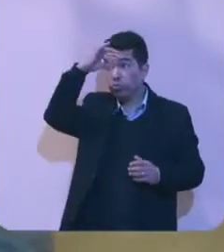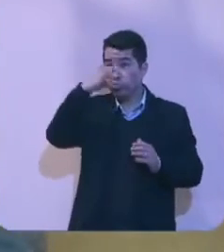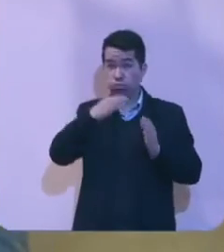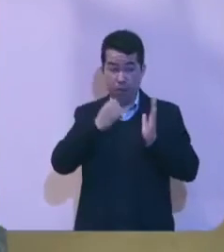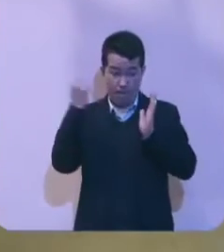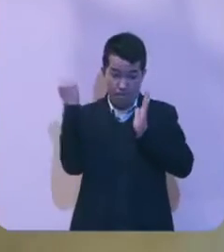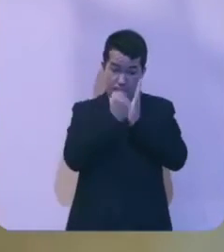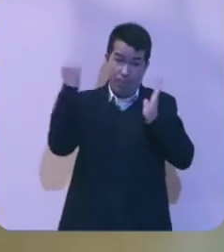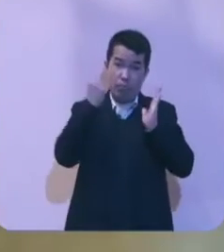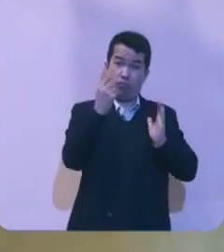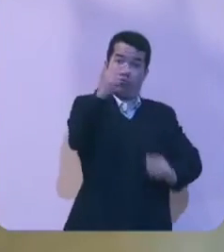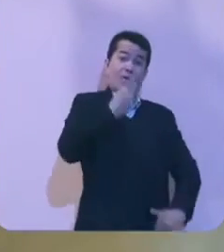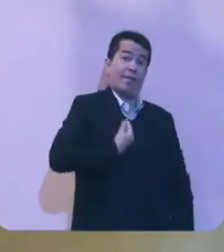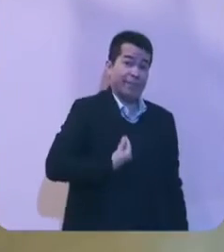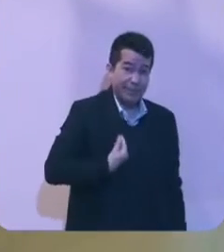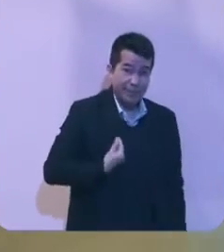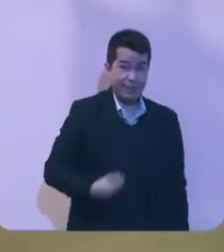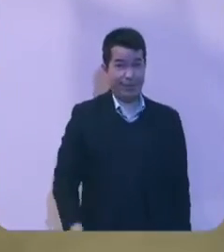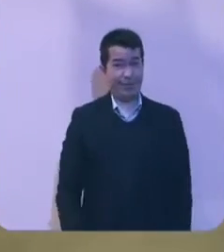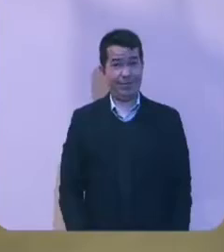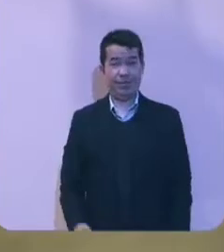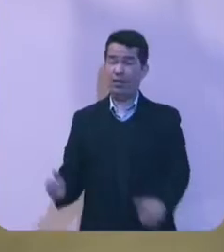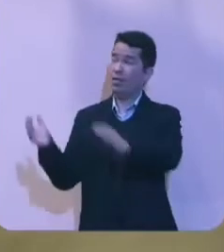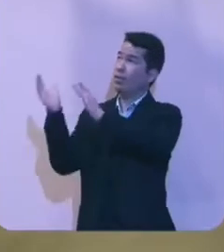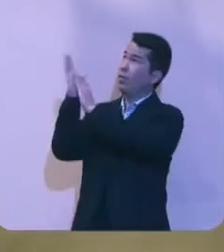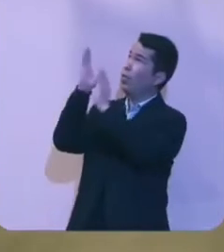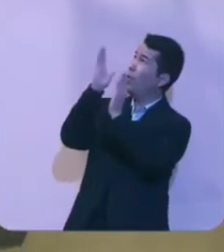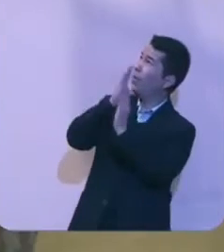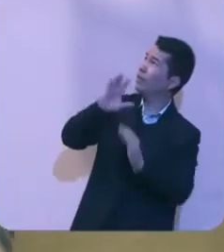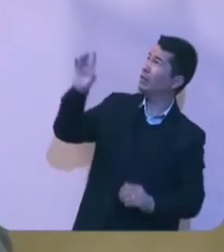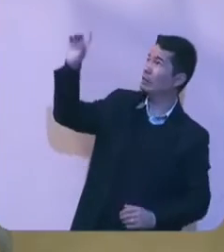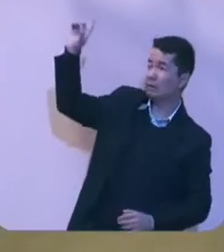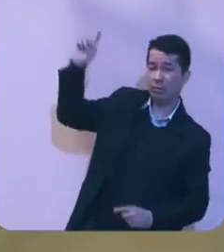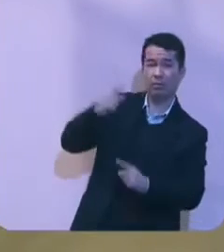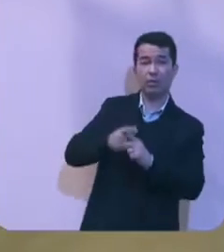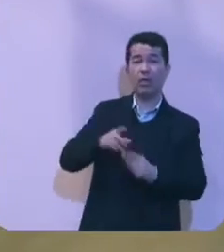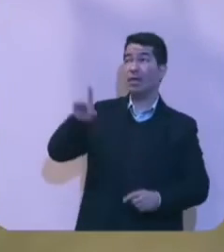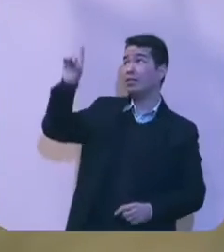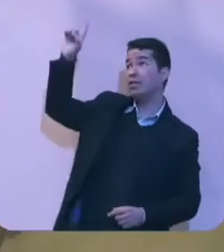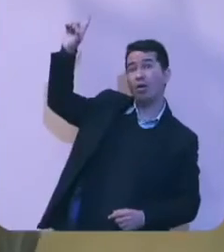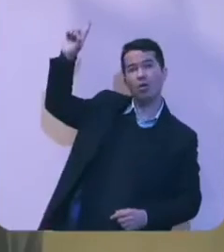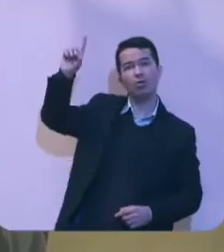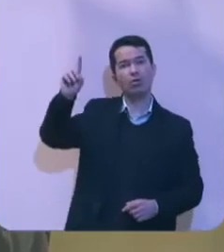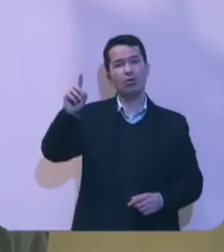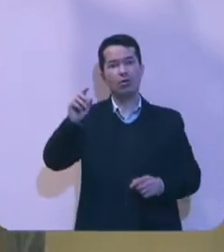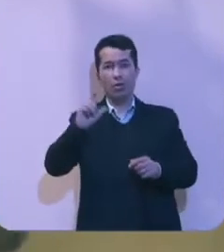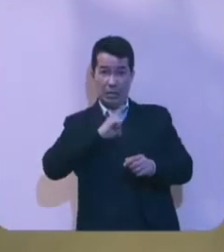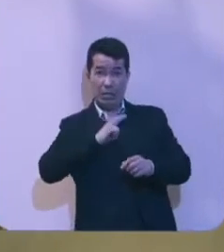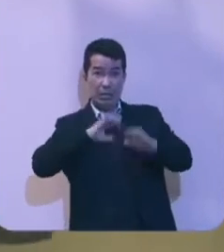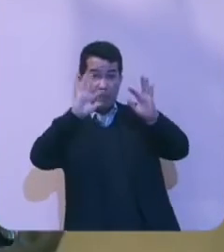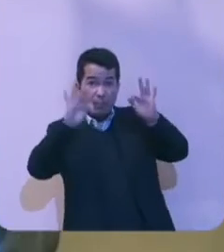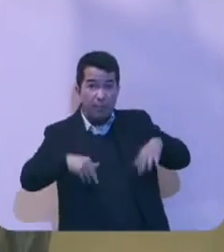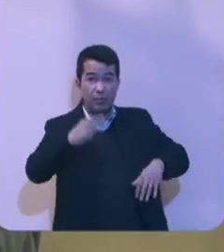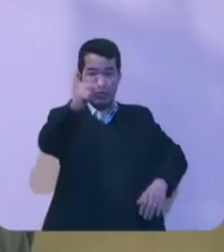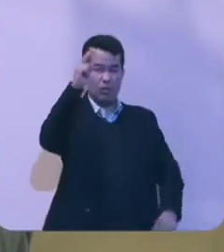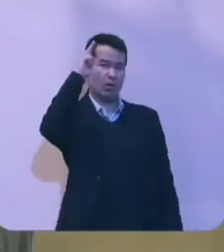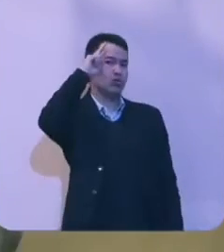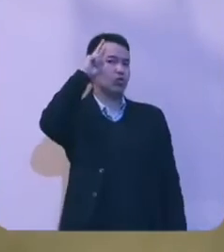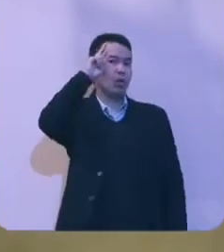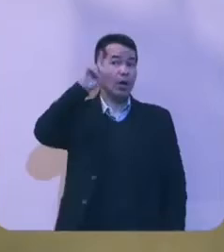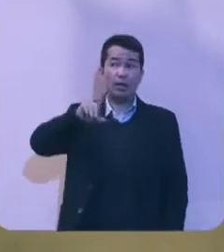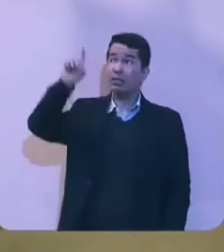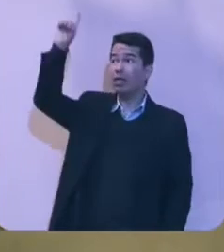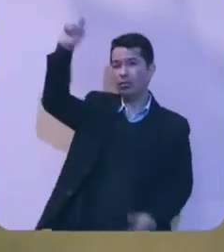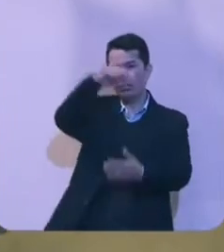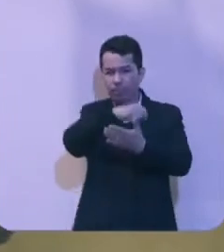Louve a Deus porque é Ele quem vai escrever o final da sua história. A história está acontecendo, você está no meio da